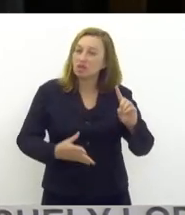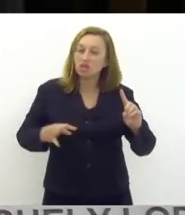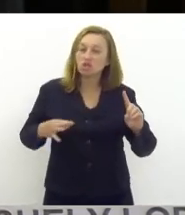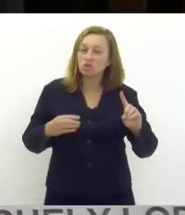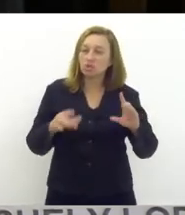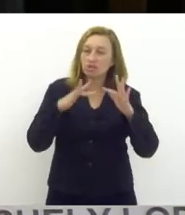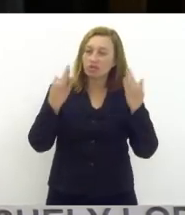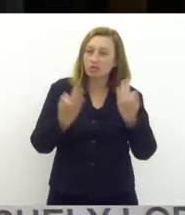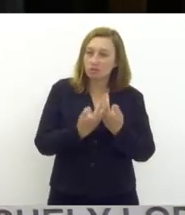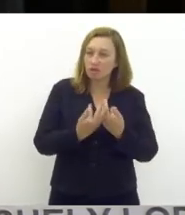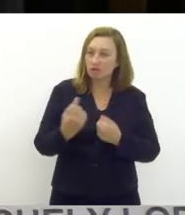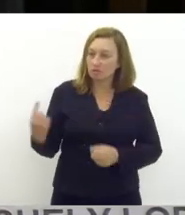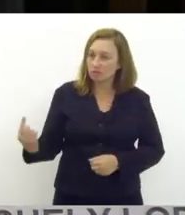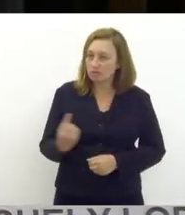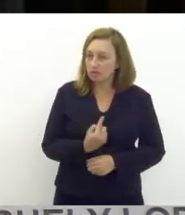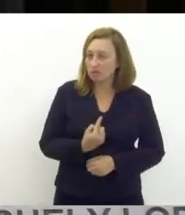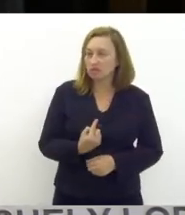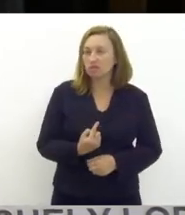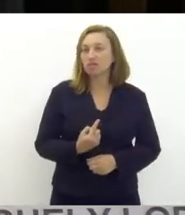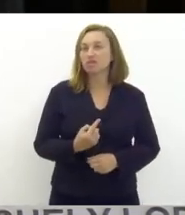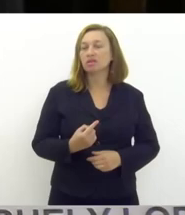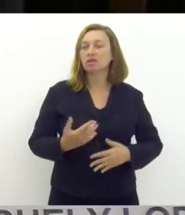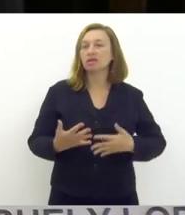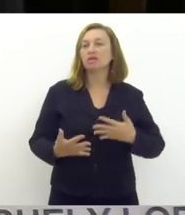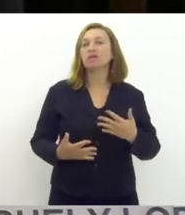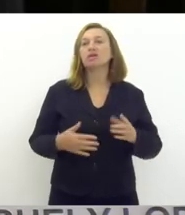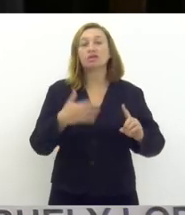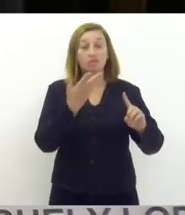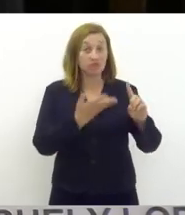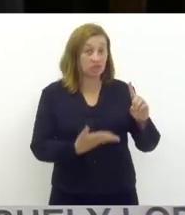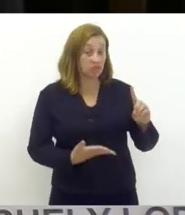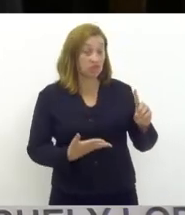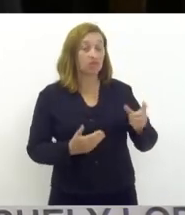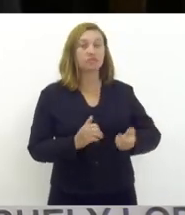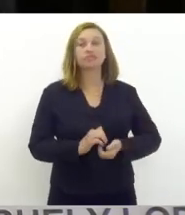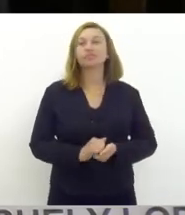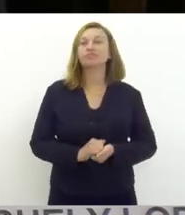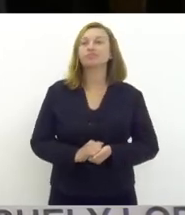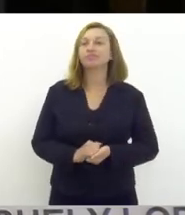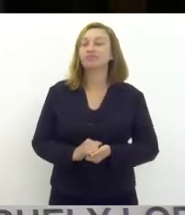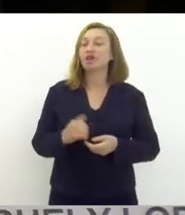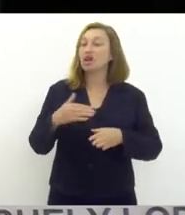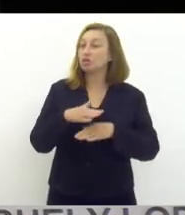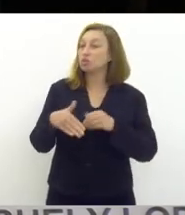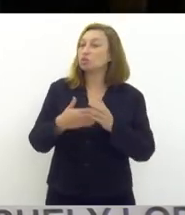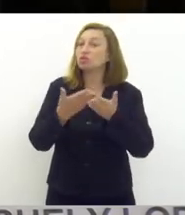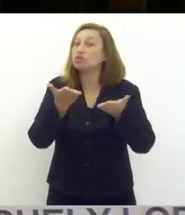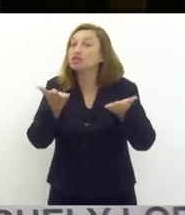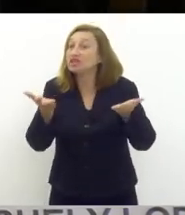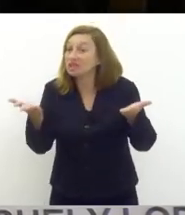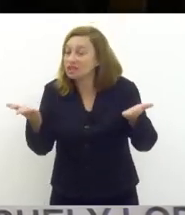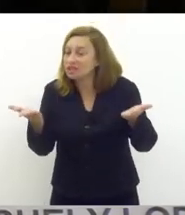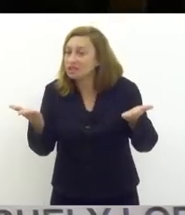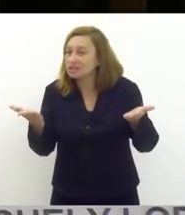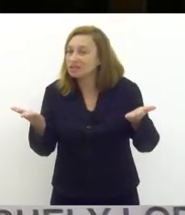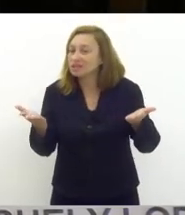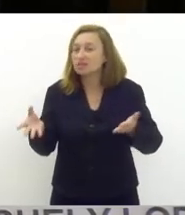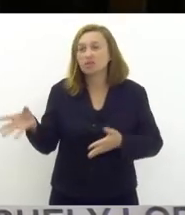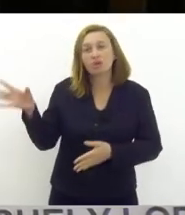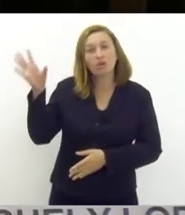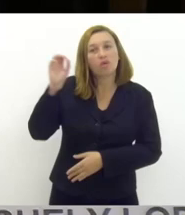familiares que aqui vieram para ter a honra dessa homenagem cumprimento a todos vocês que acabaram de